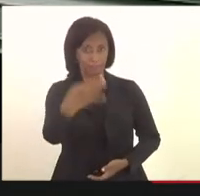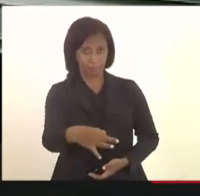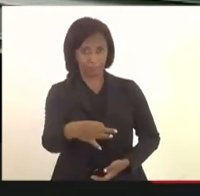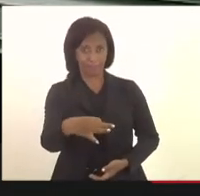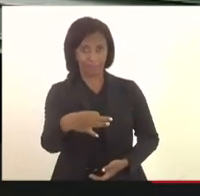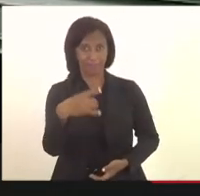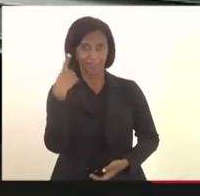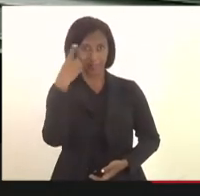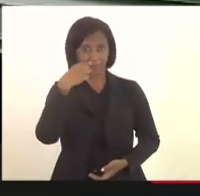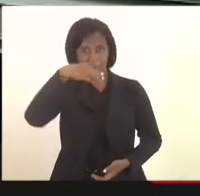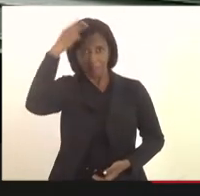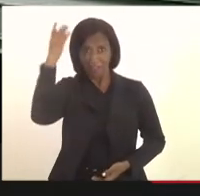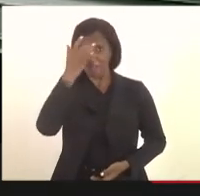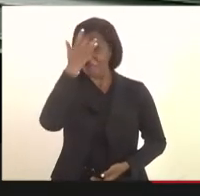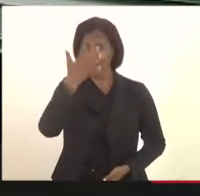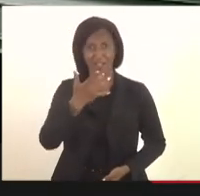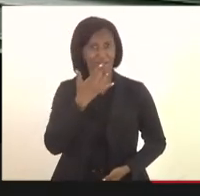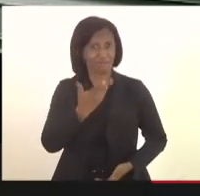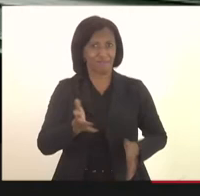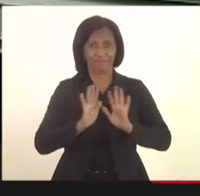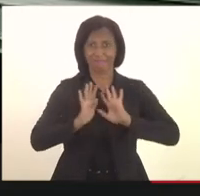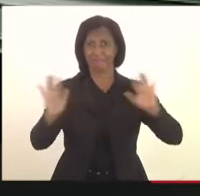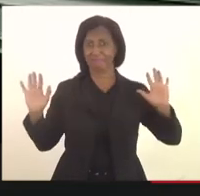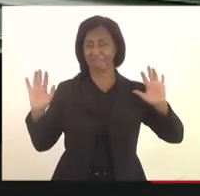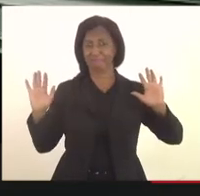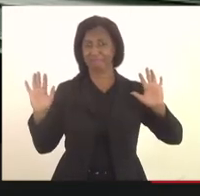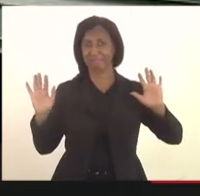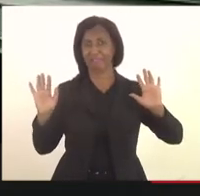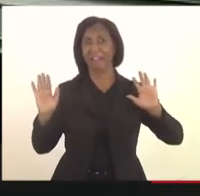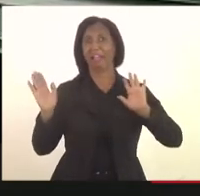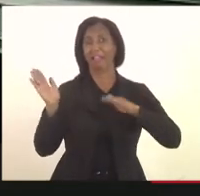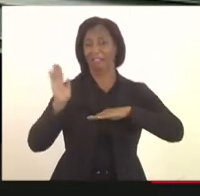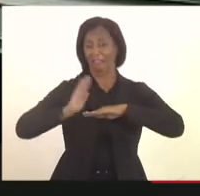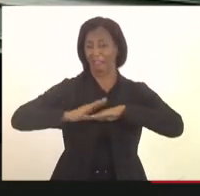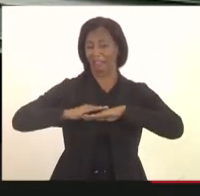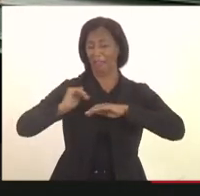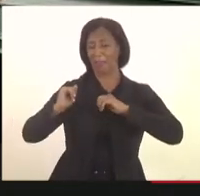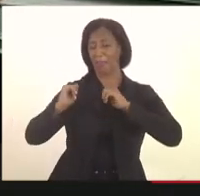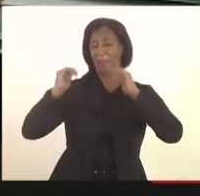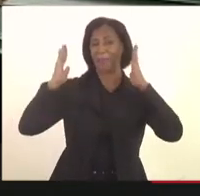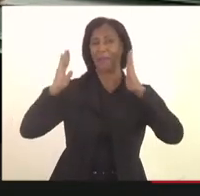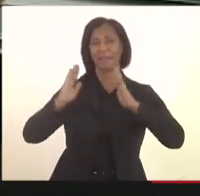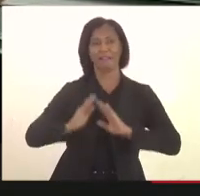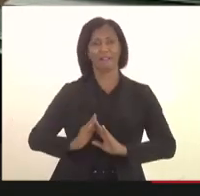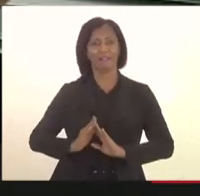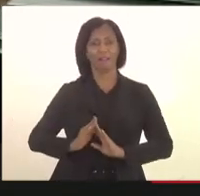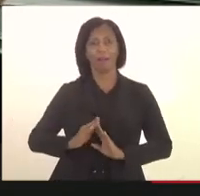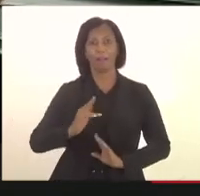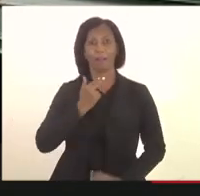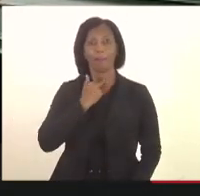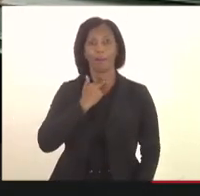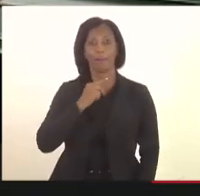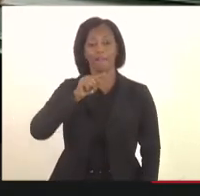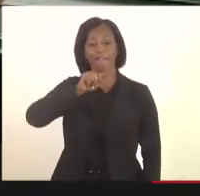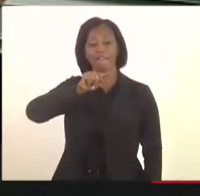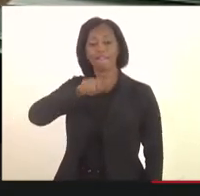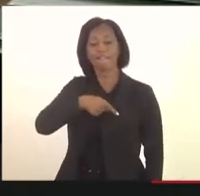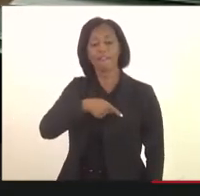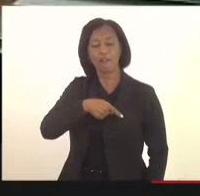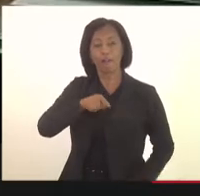Márcio? Fácil dizer. E dá uma excelente promoção. Mas não bota assim, vírgula.